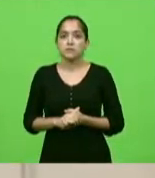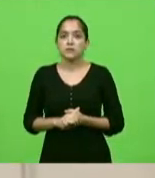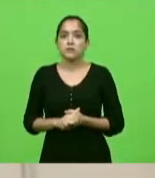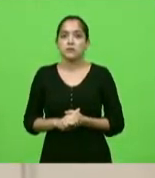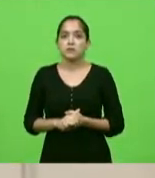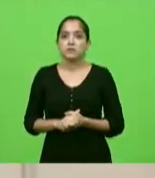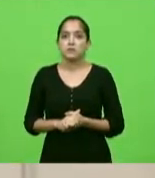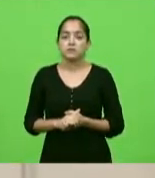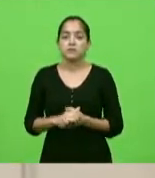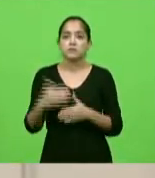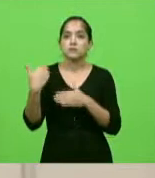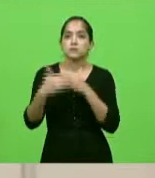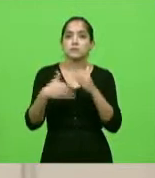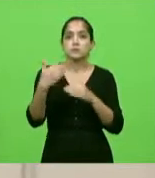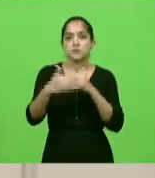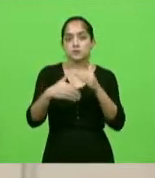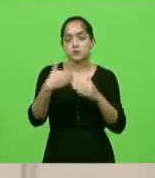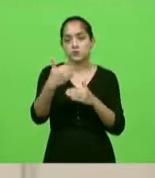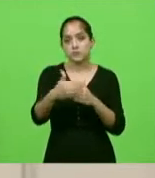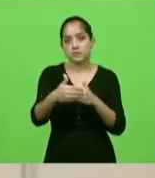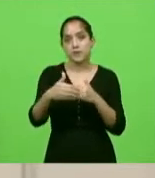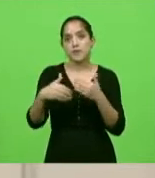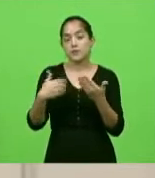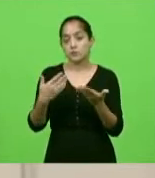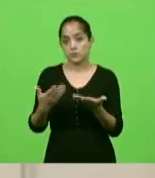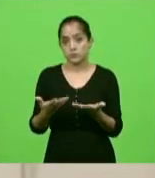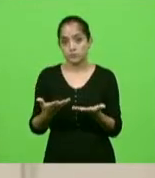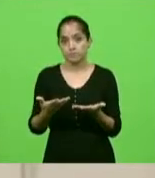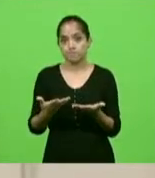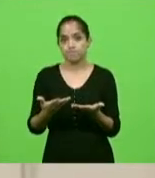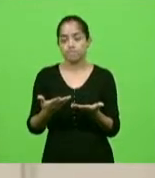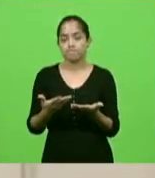E o procedimento, ele veio a ser